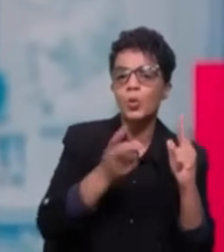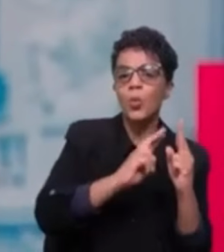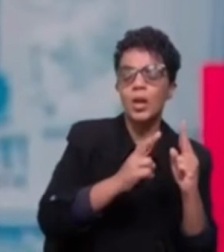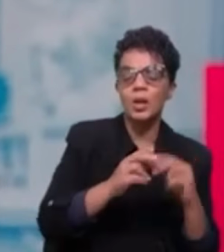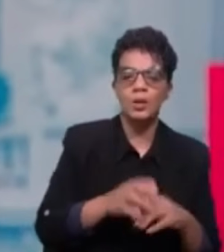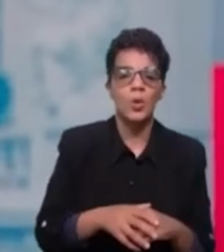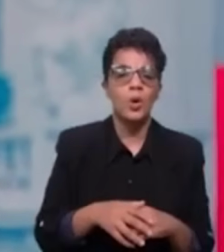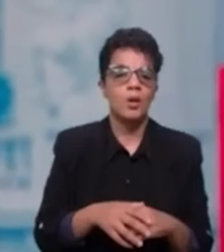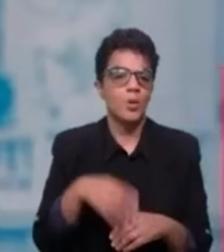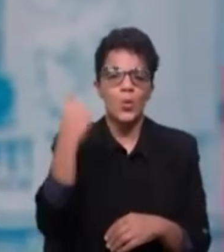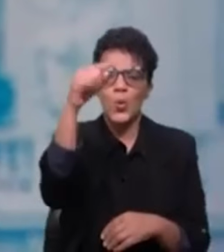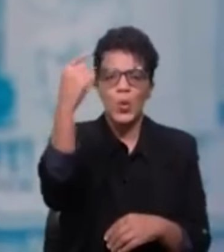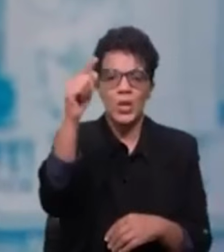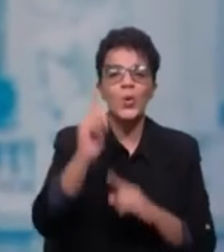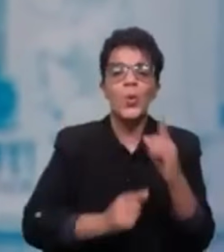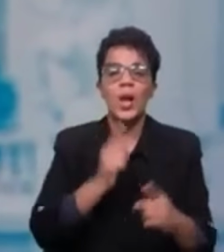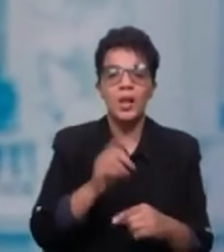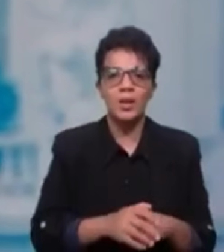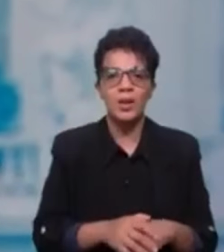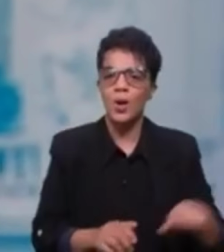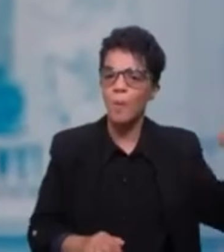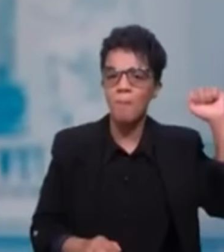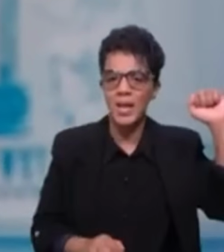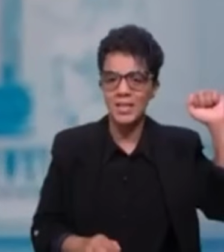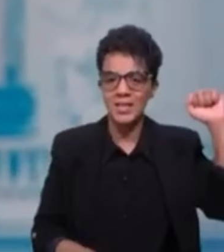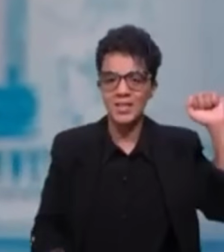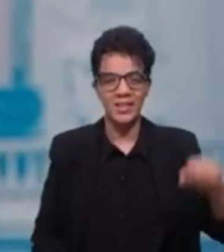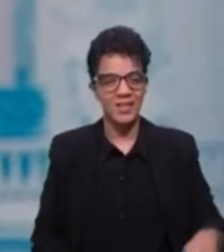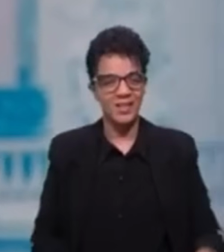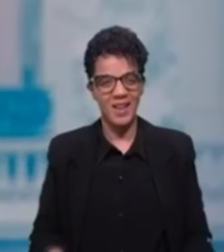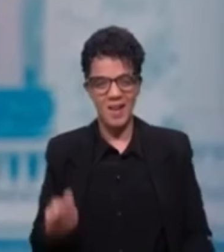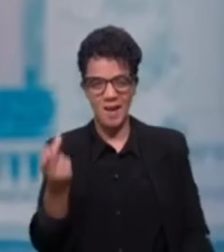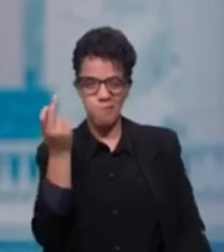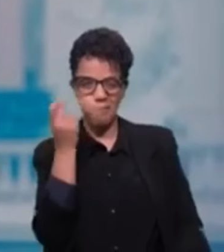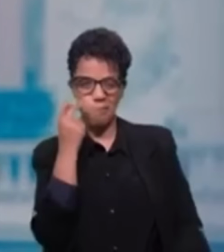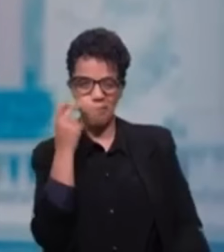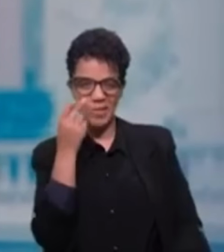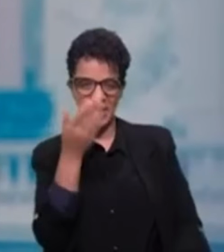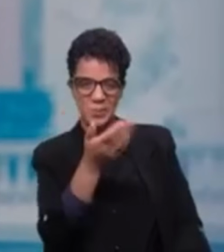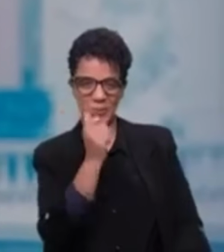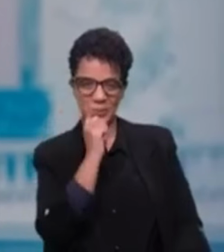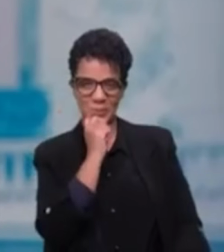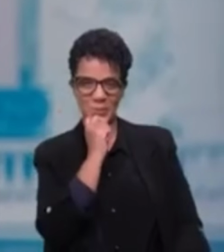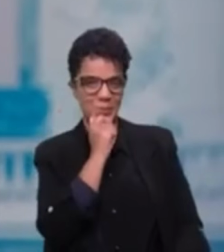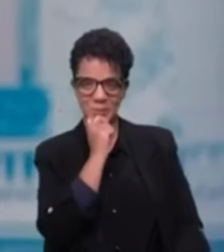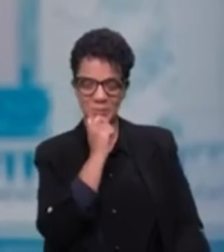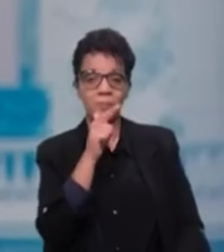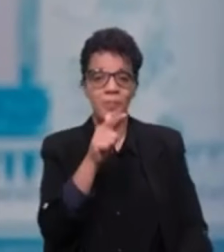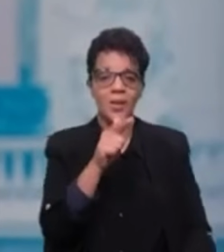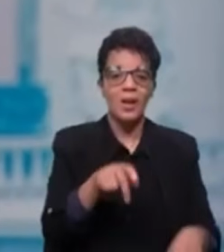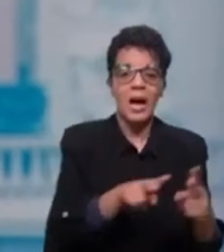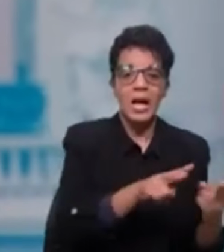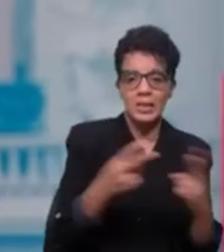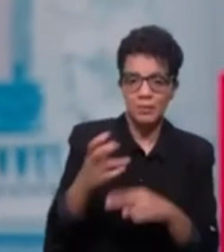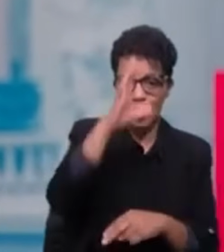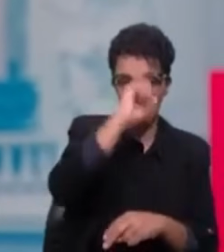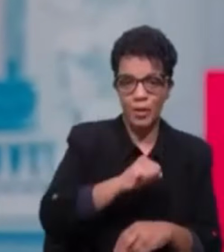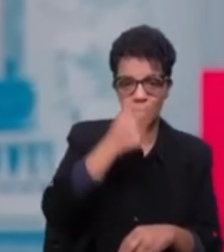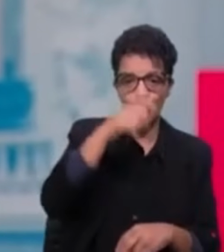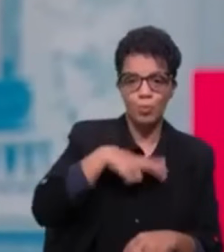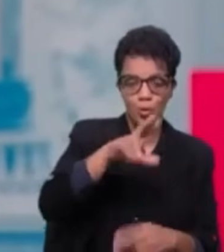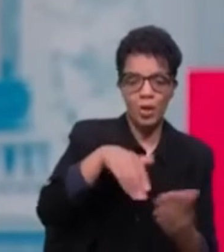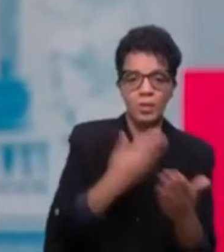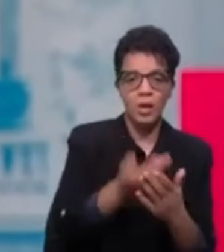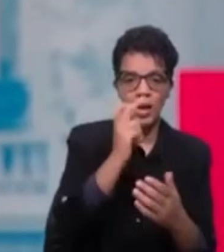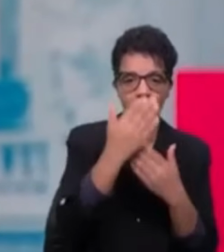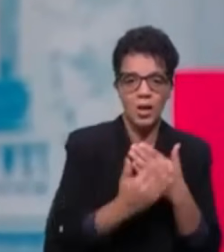o único que tenho nestas eleições é o partido socialista que é Alternativa de governo que se coloca diante dos portugueses para os